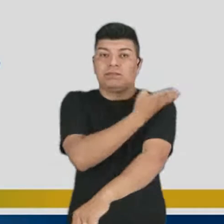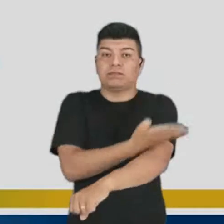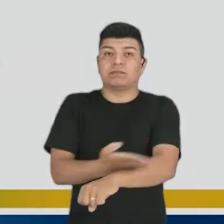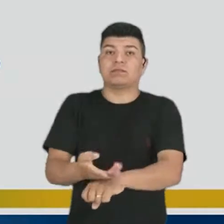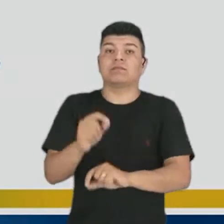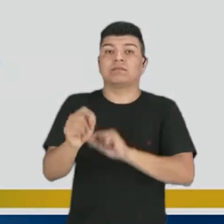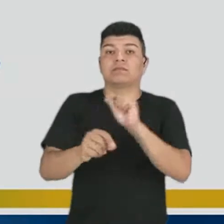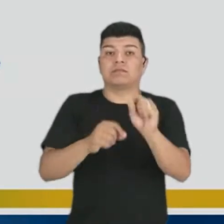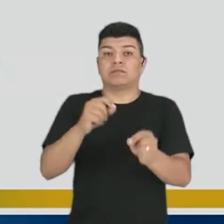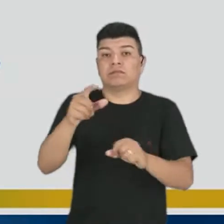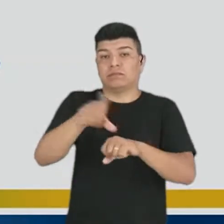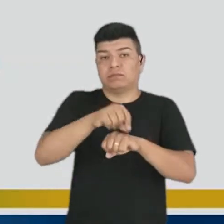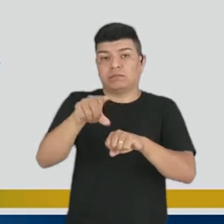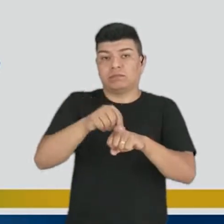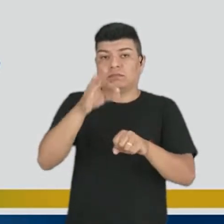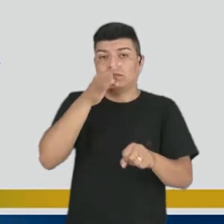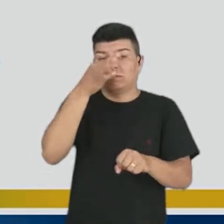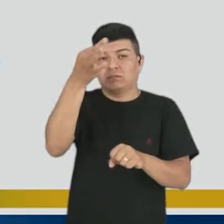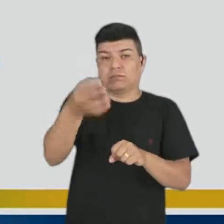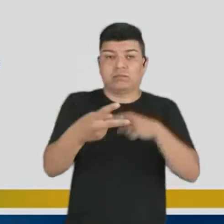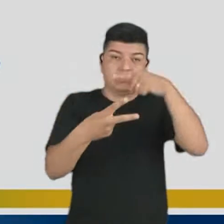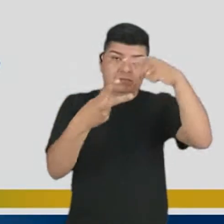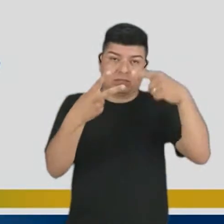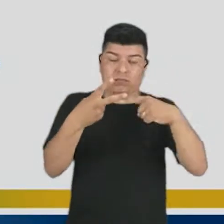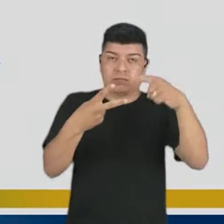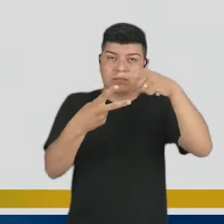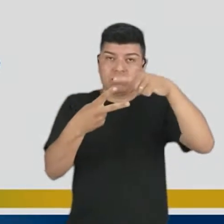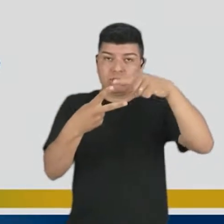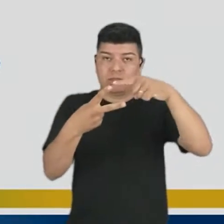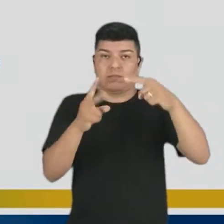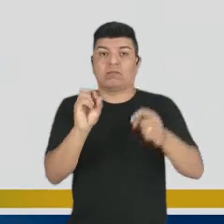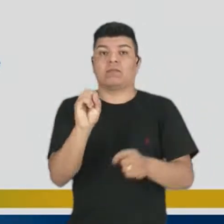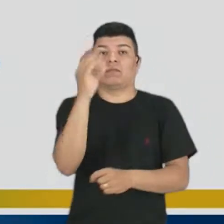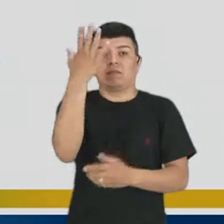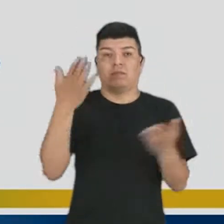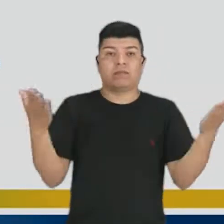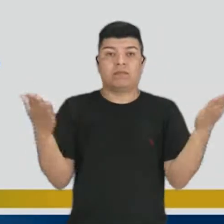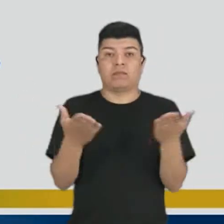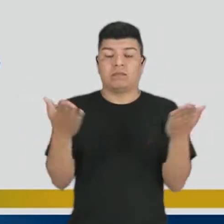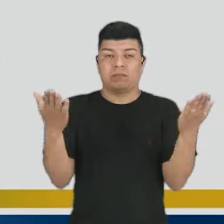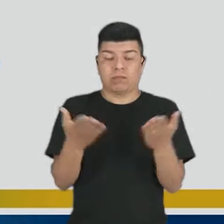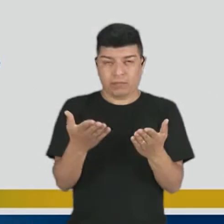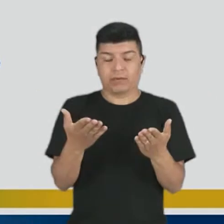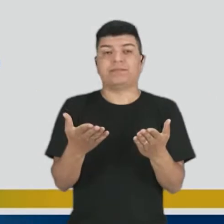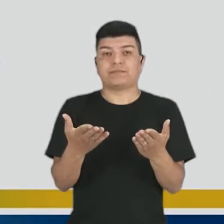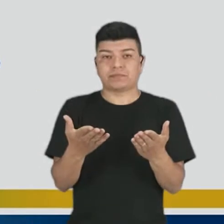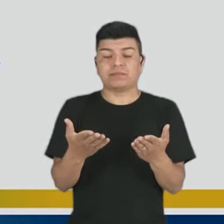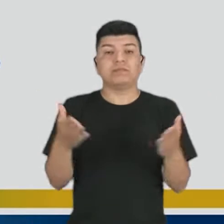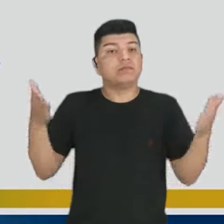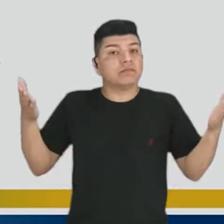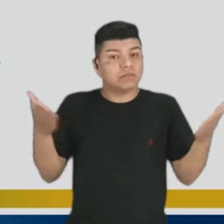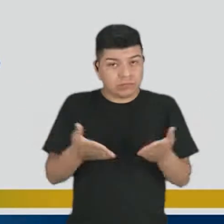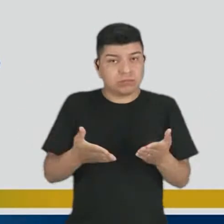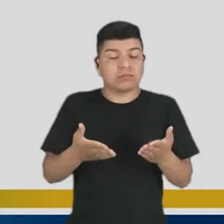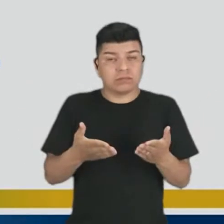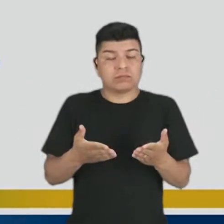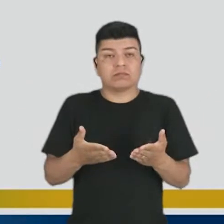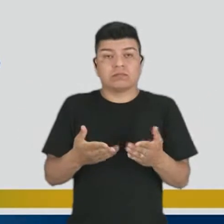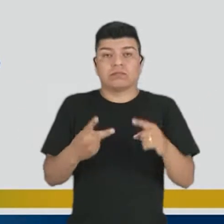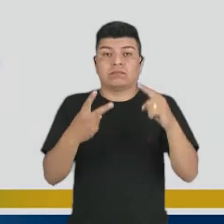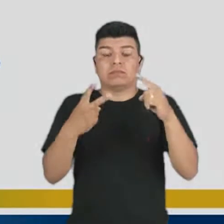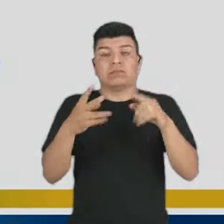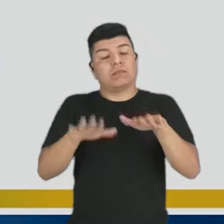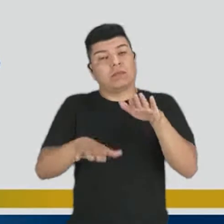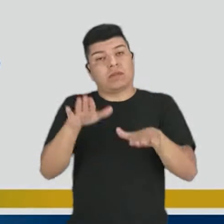que o artigo de opinião está pautado em duas bases. Primeiro, em fatos atuais, os fatos têm que ser recentes, têm que ser atuais,